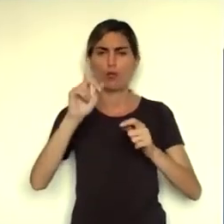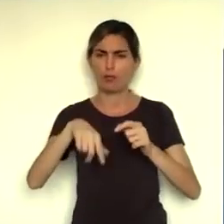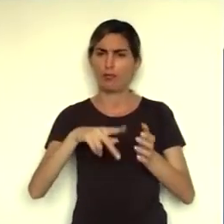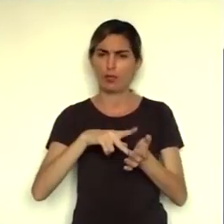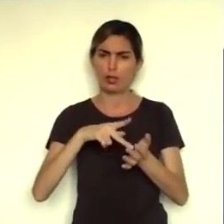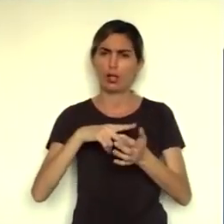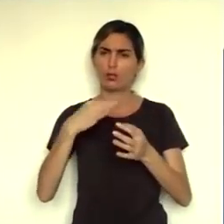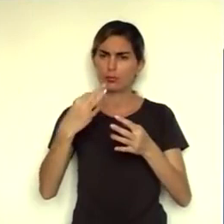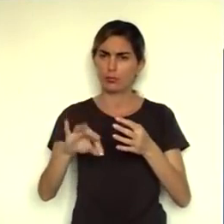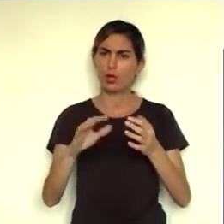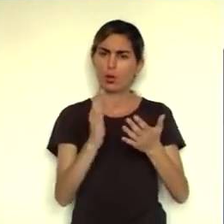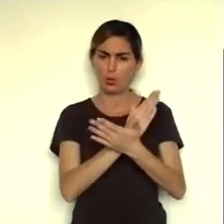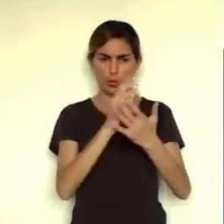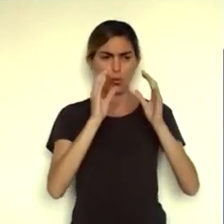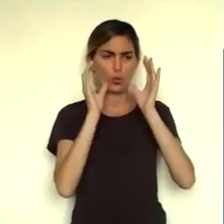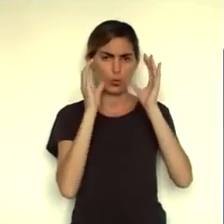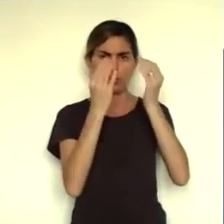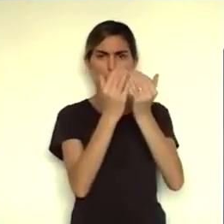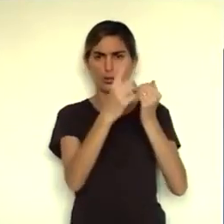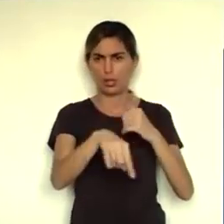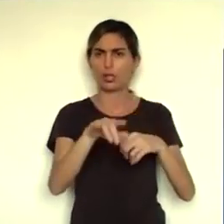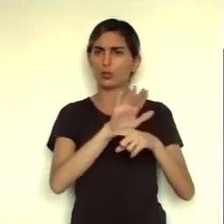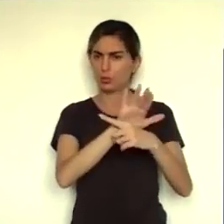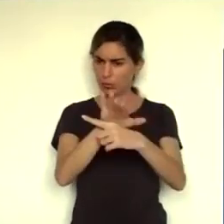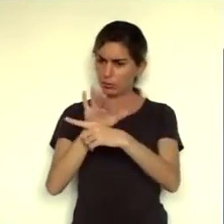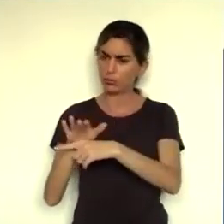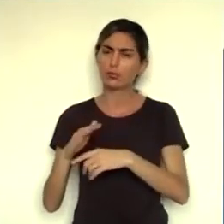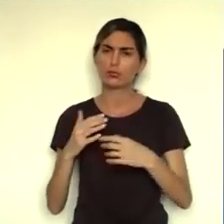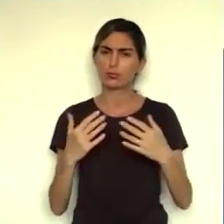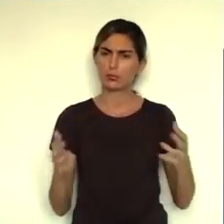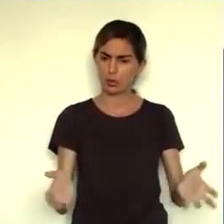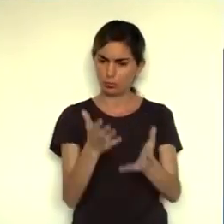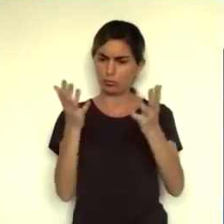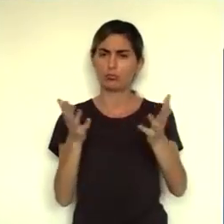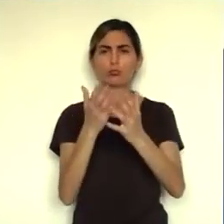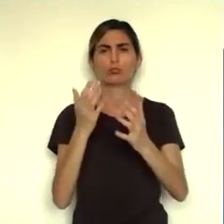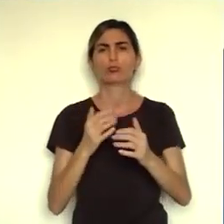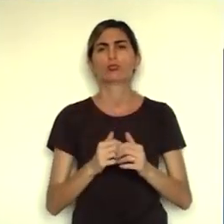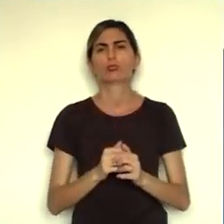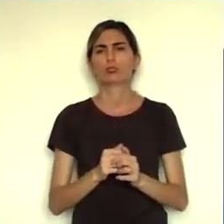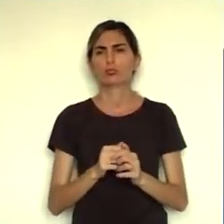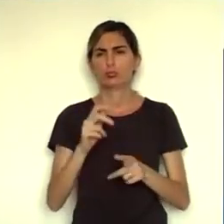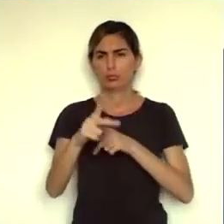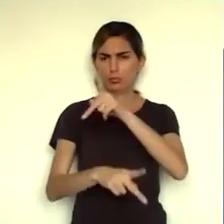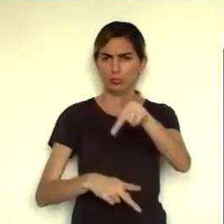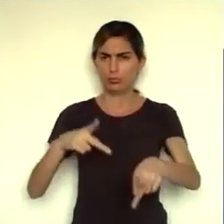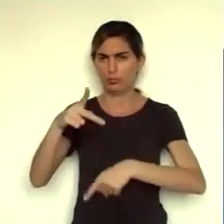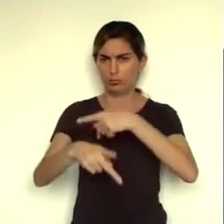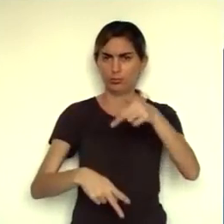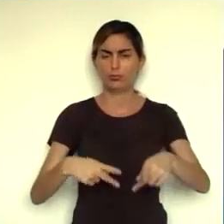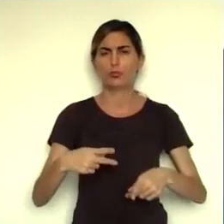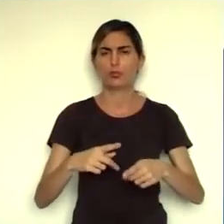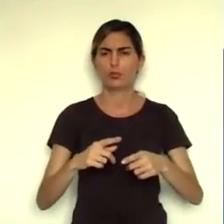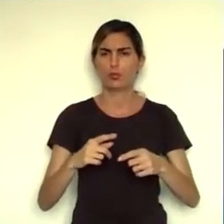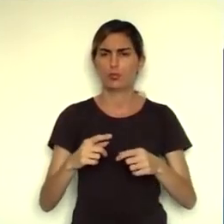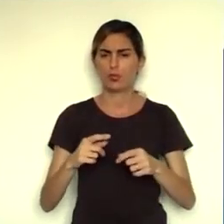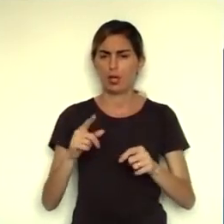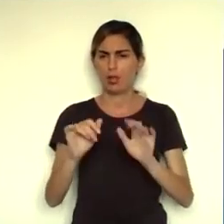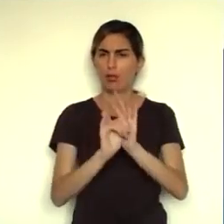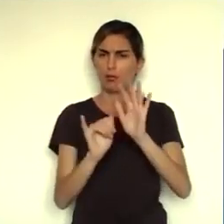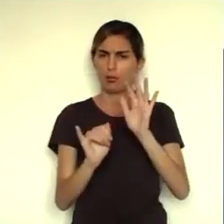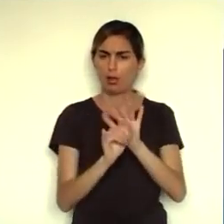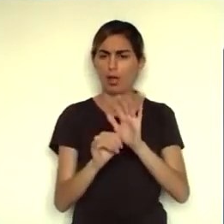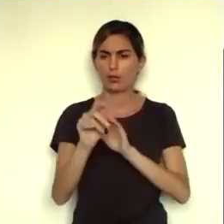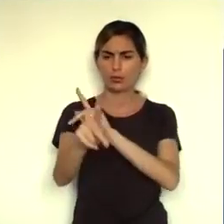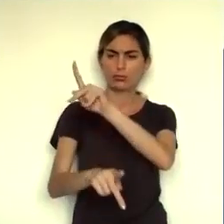verdade afirmar que tais comunidades contribuem na construção da identidade de um povo. Além de ter essa